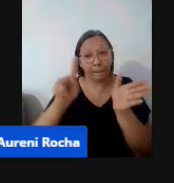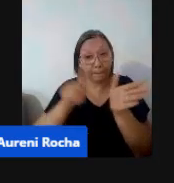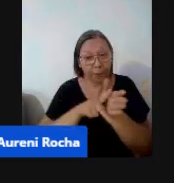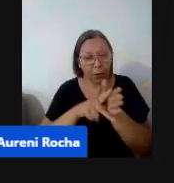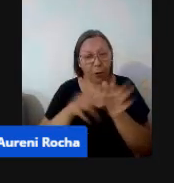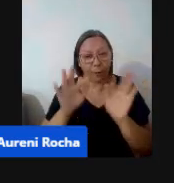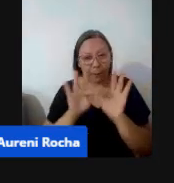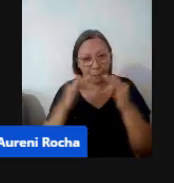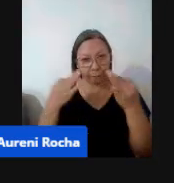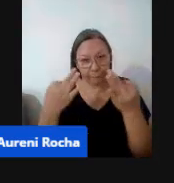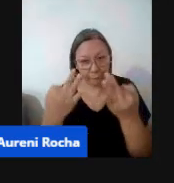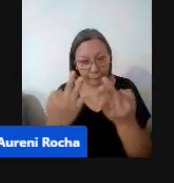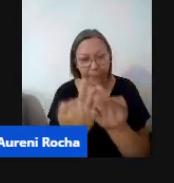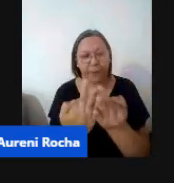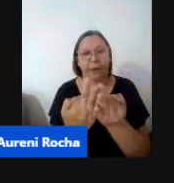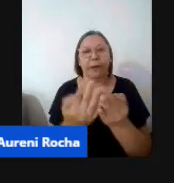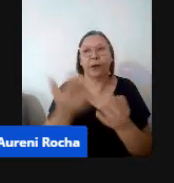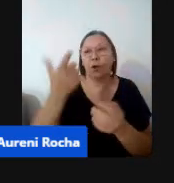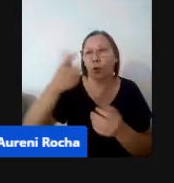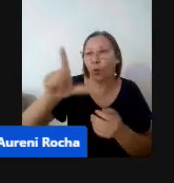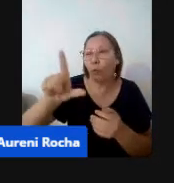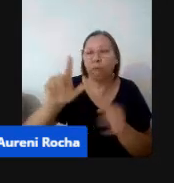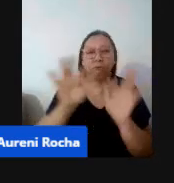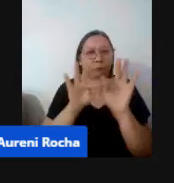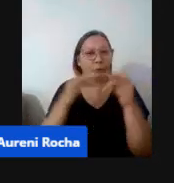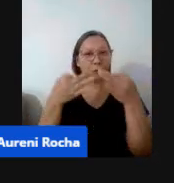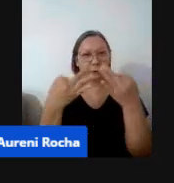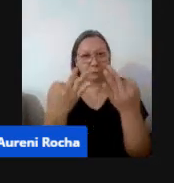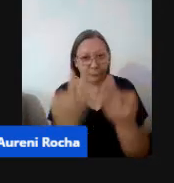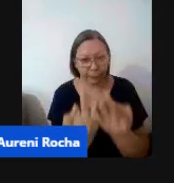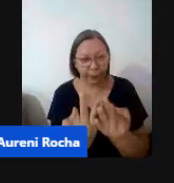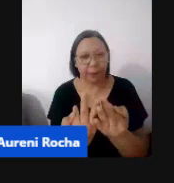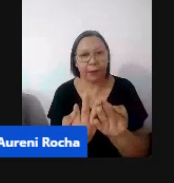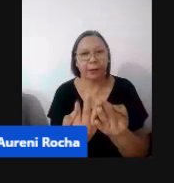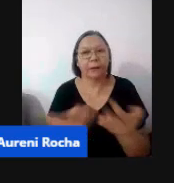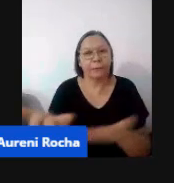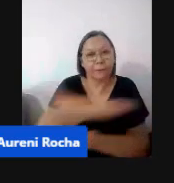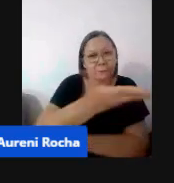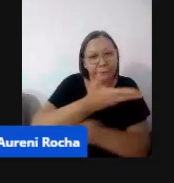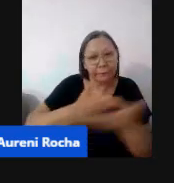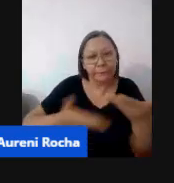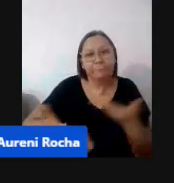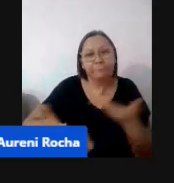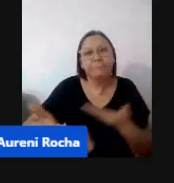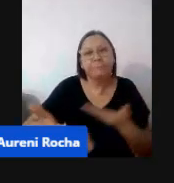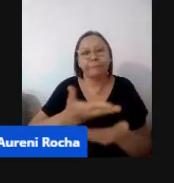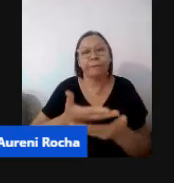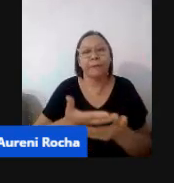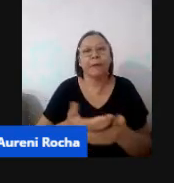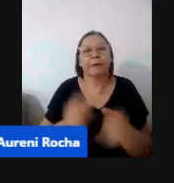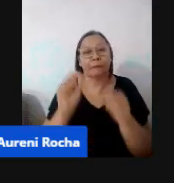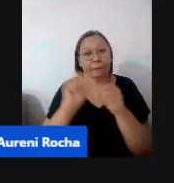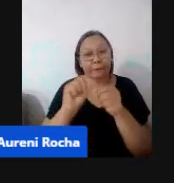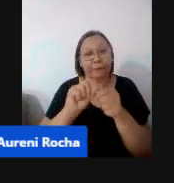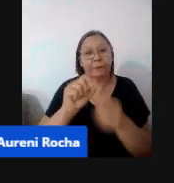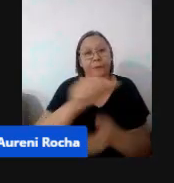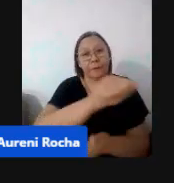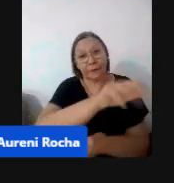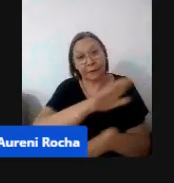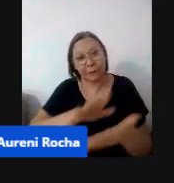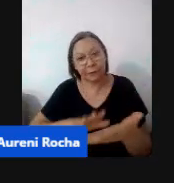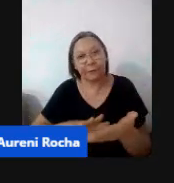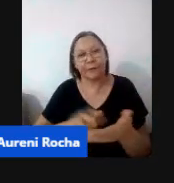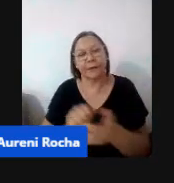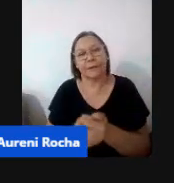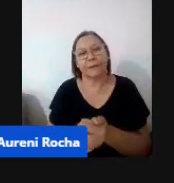pode contribuir mostrando essa família dele e realizando as atividades. Porque aqueles